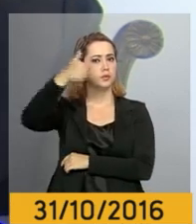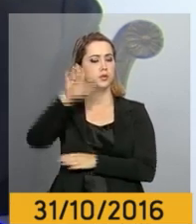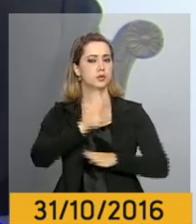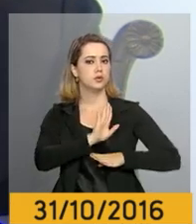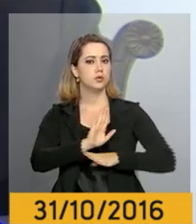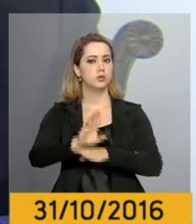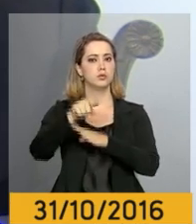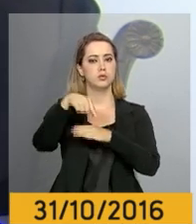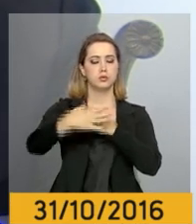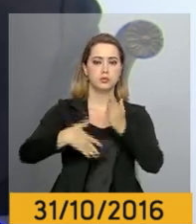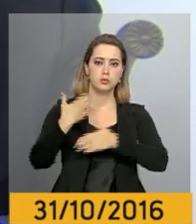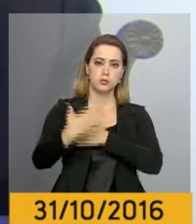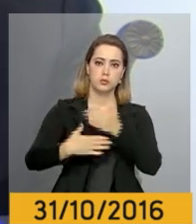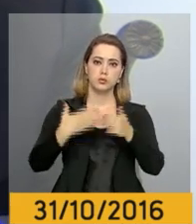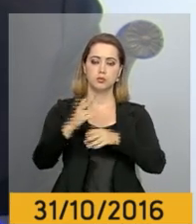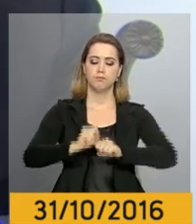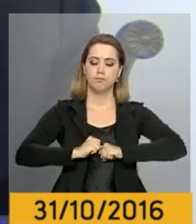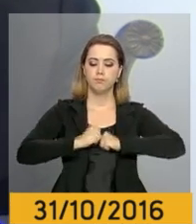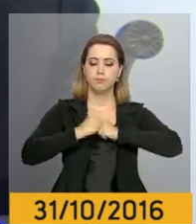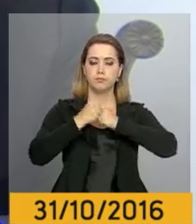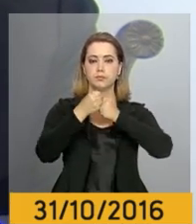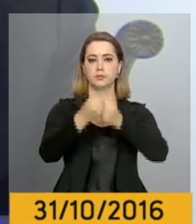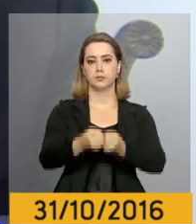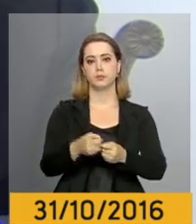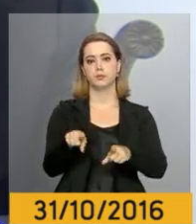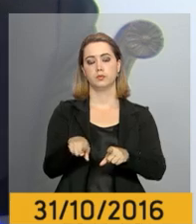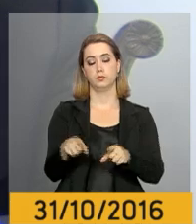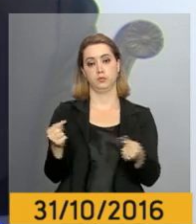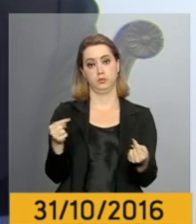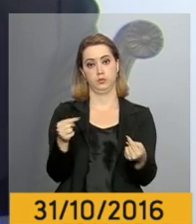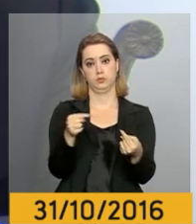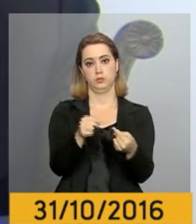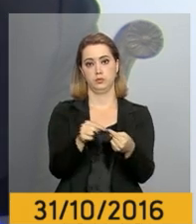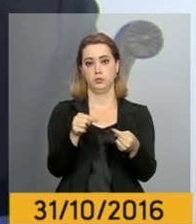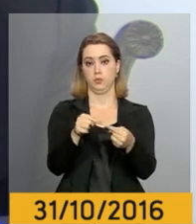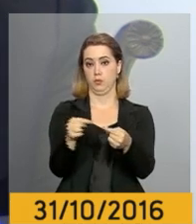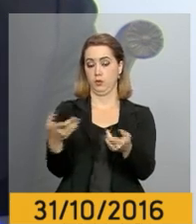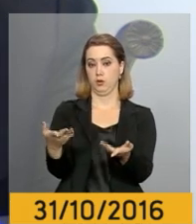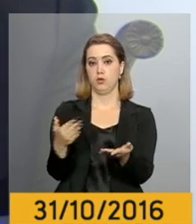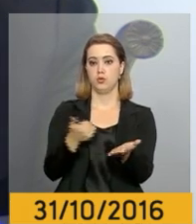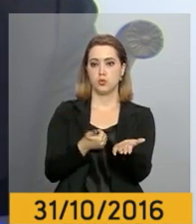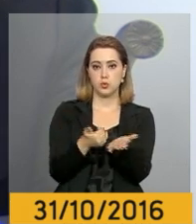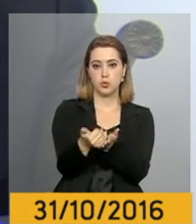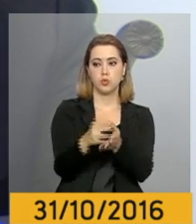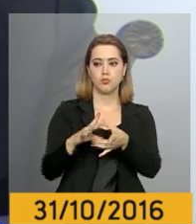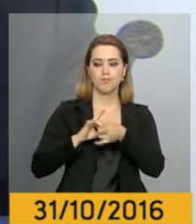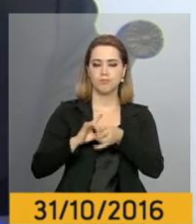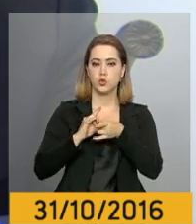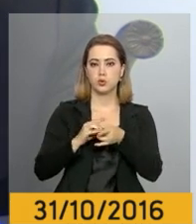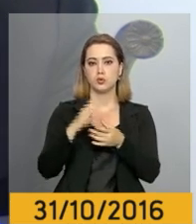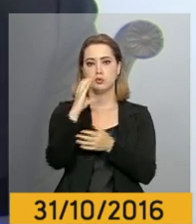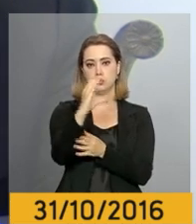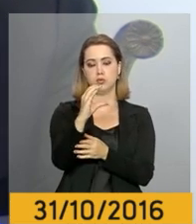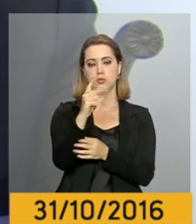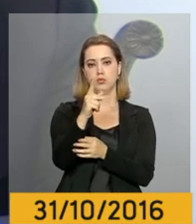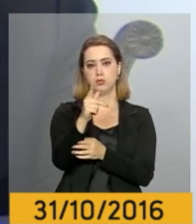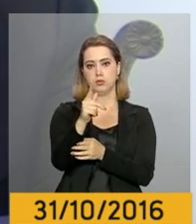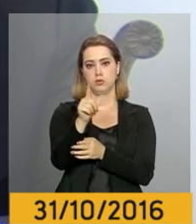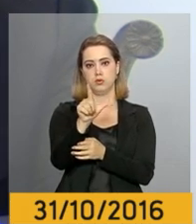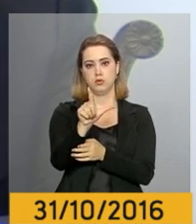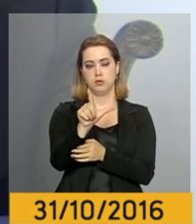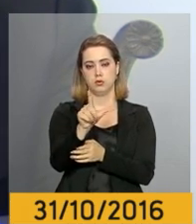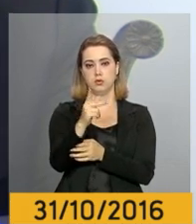nosso continuado esforço de consolidação da cplp aliás os senhores e as senhoras puderam